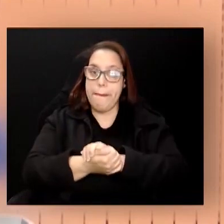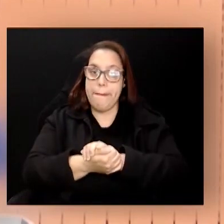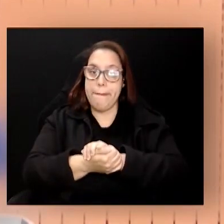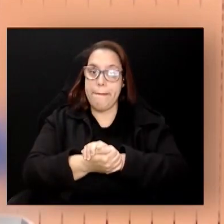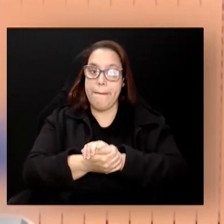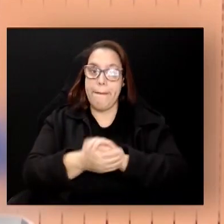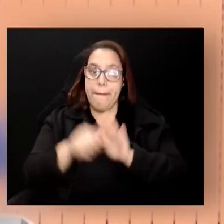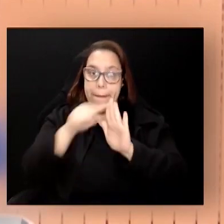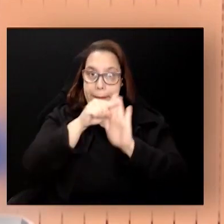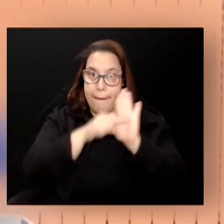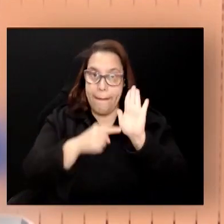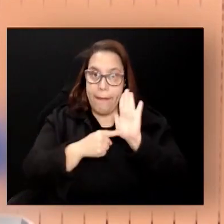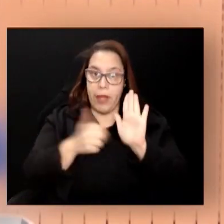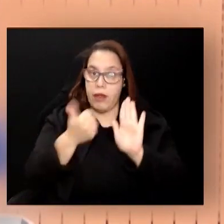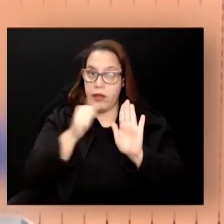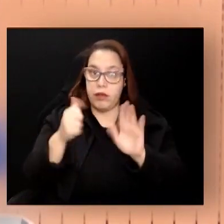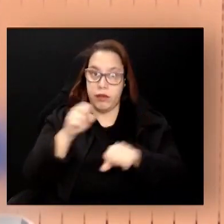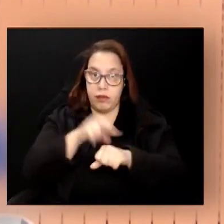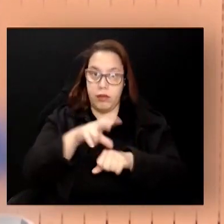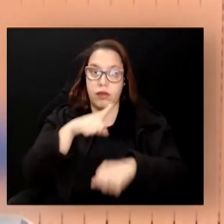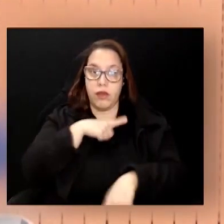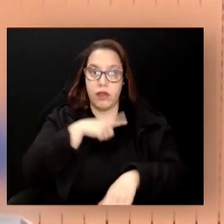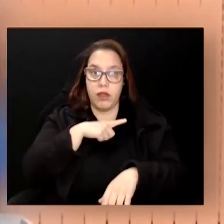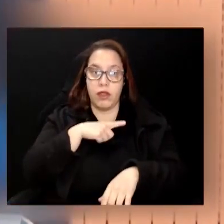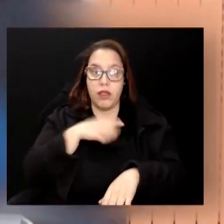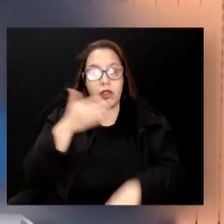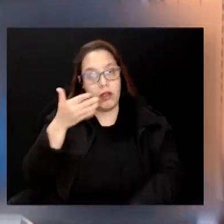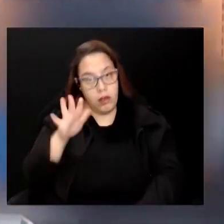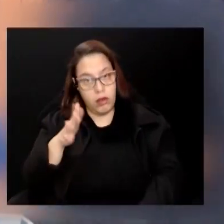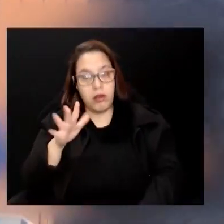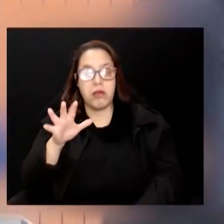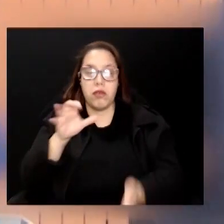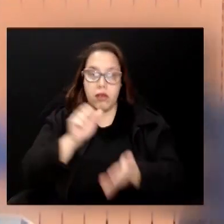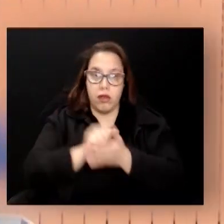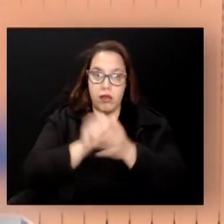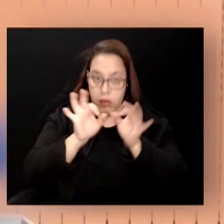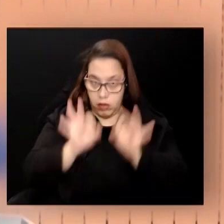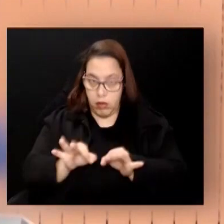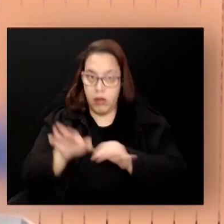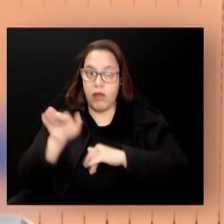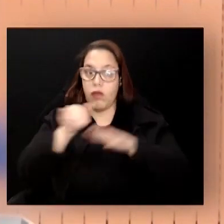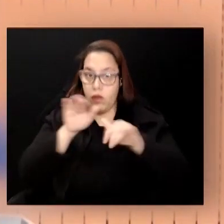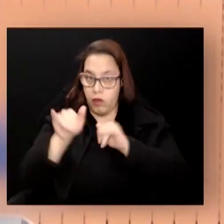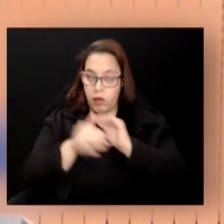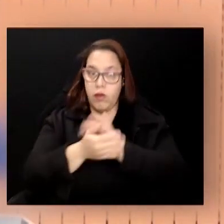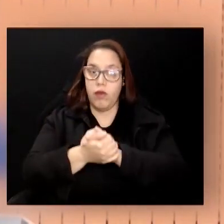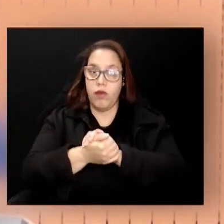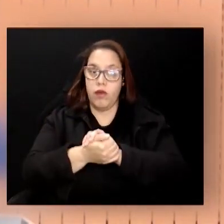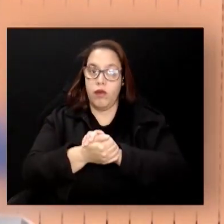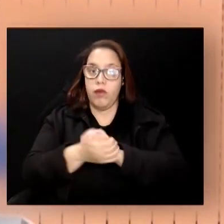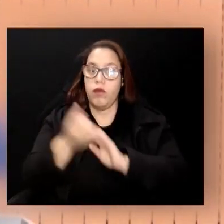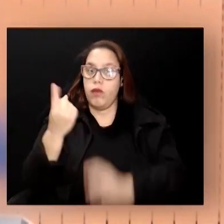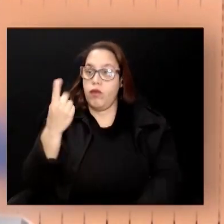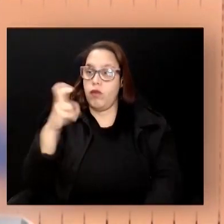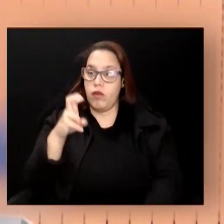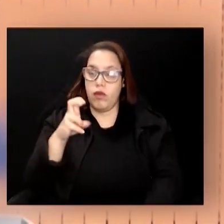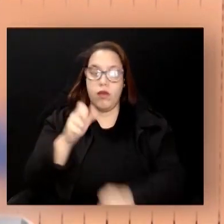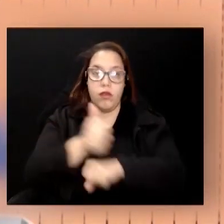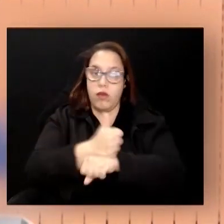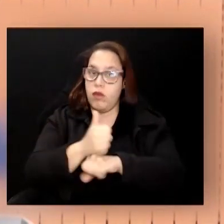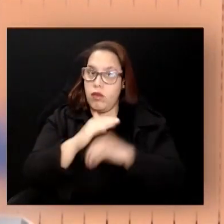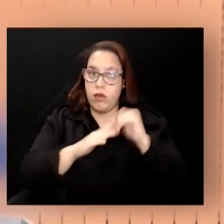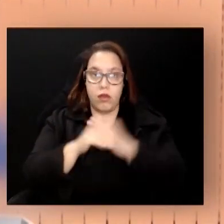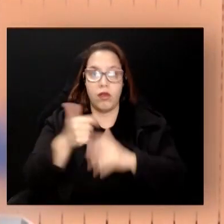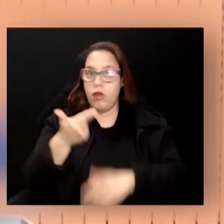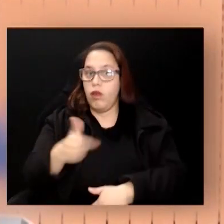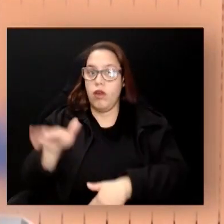11 cargos tiveram a vaga prevista devidamente preenchida mediante a convocação, enquanto 15 cargos ainda não tiveram a convocação realizada. Então, o